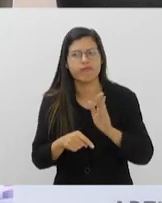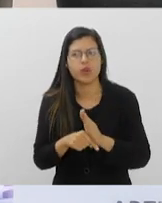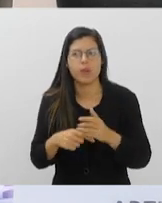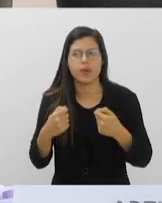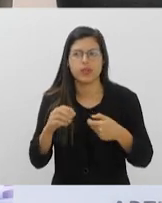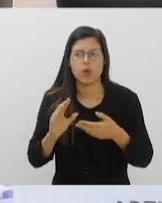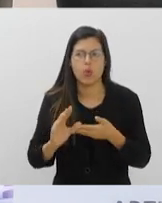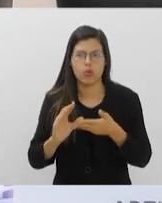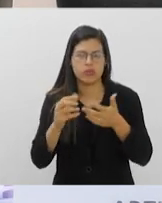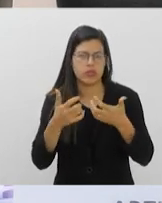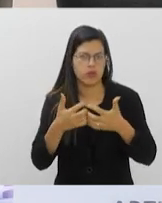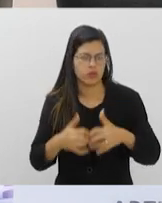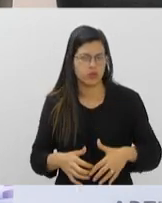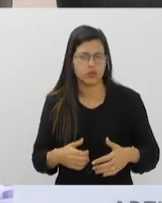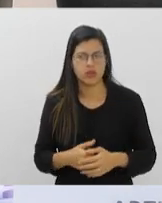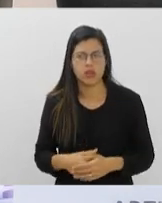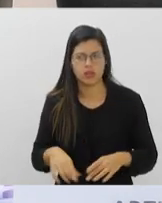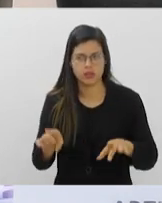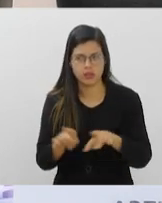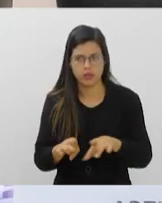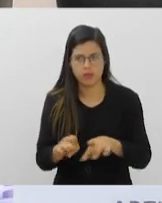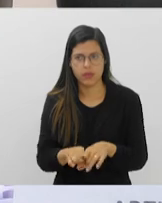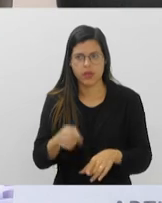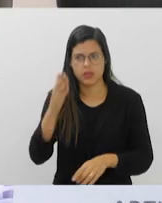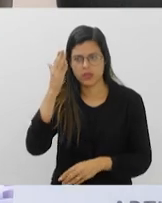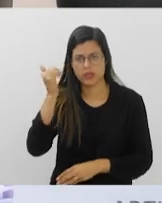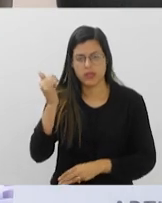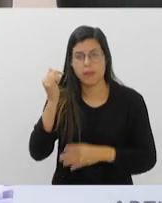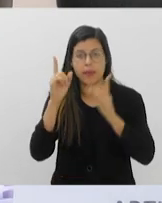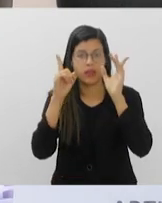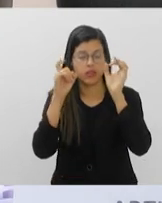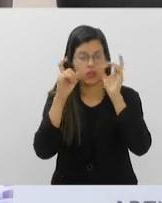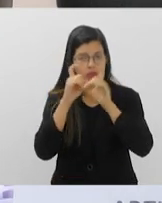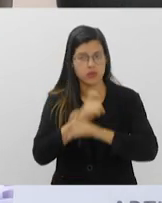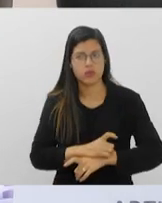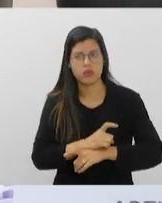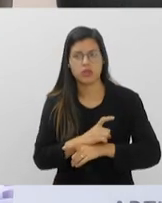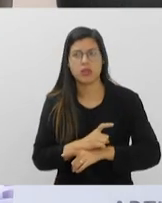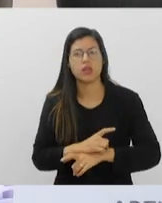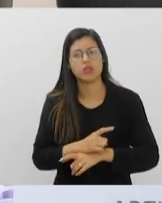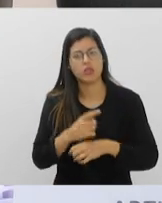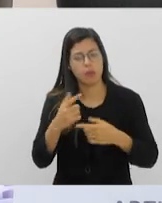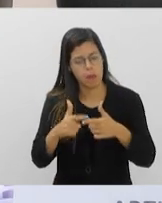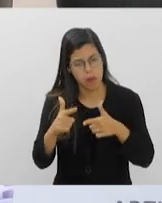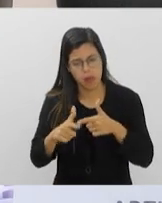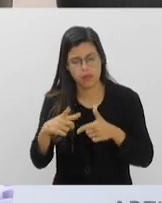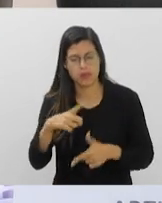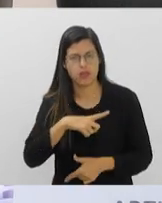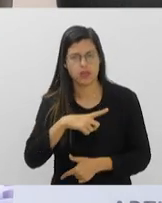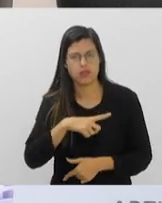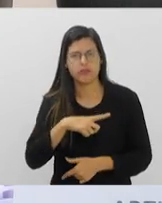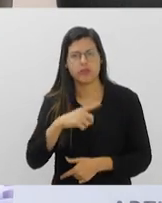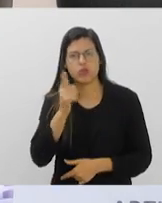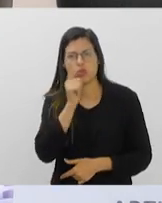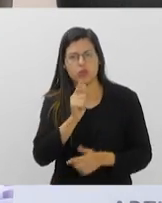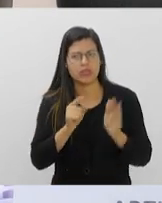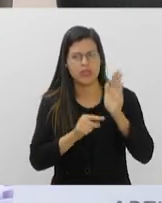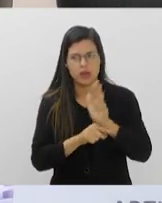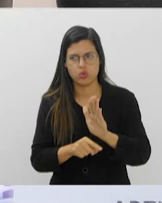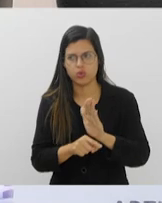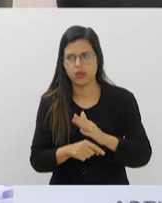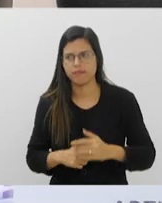funcionar e também saber das dificuldades e anseios que os conselhos têm pra gente poder ajudá-los né